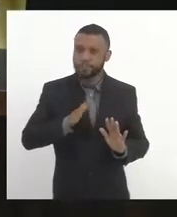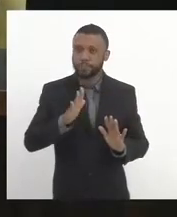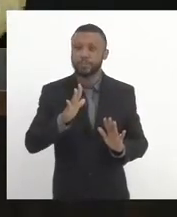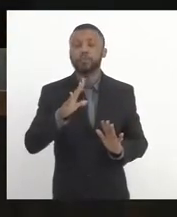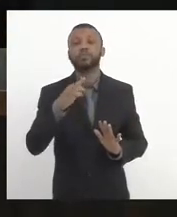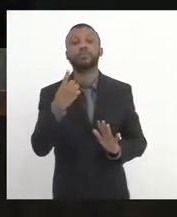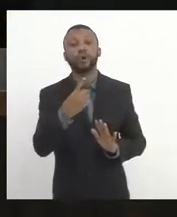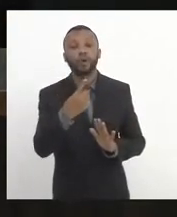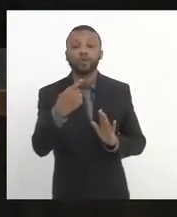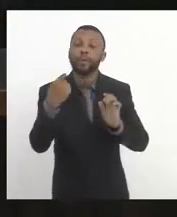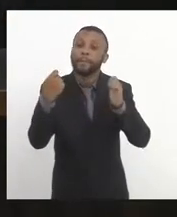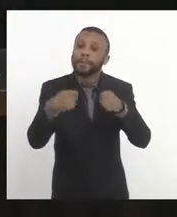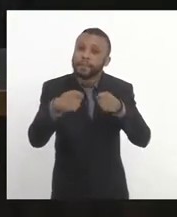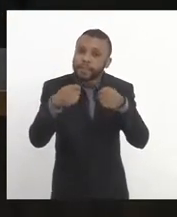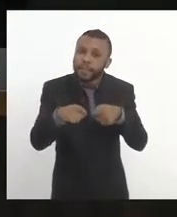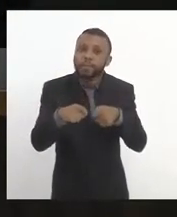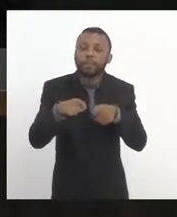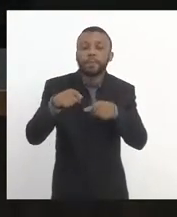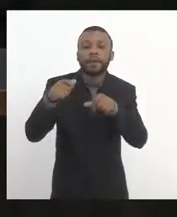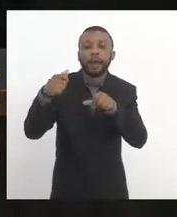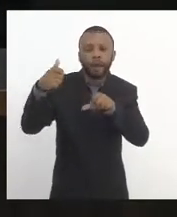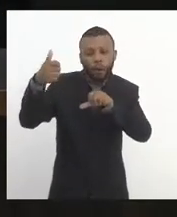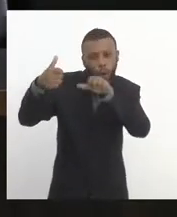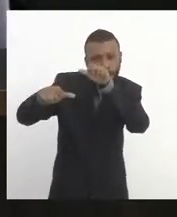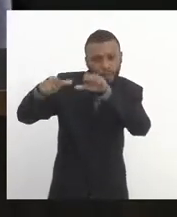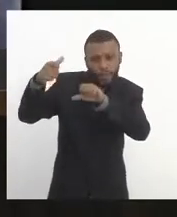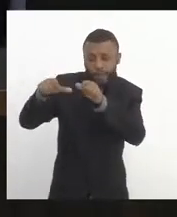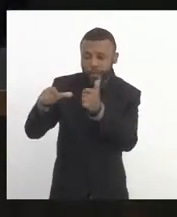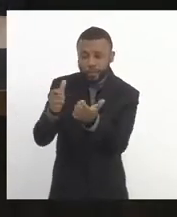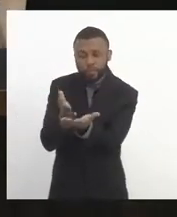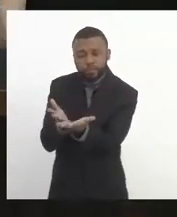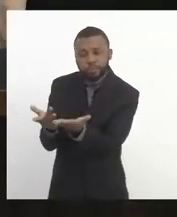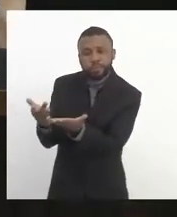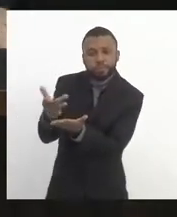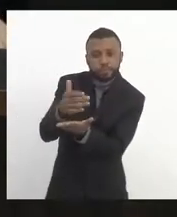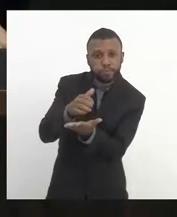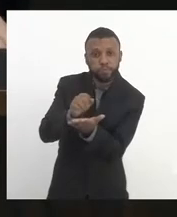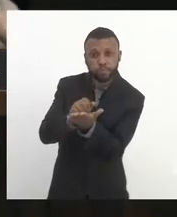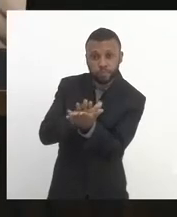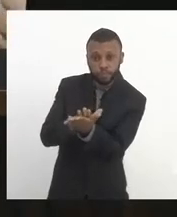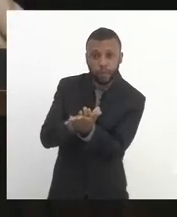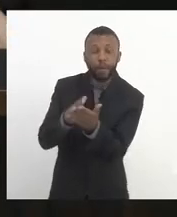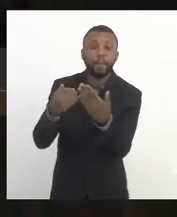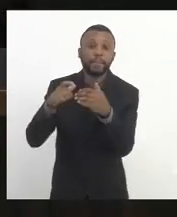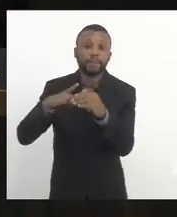ainda que colher os pareceres. Tem uma mensagem para vir para cá, que é